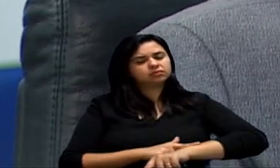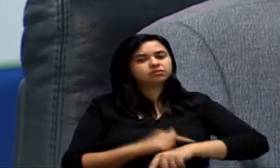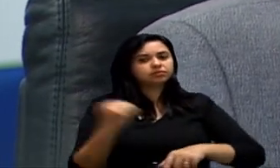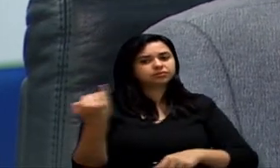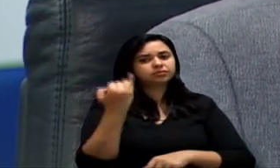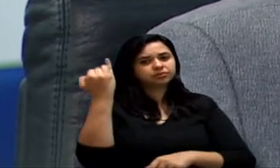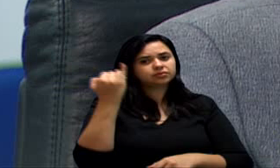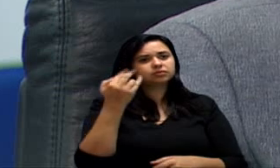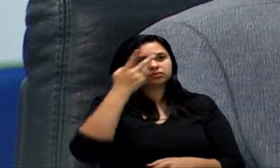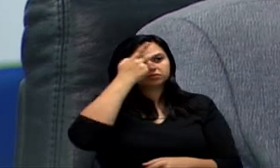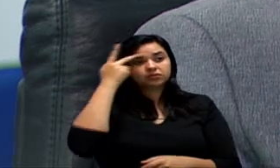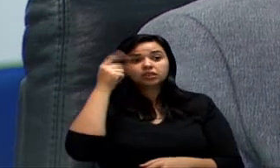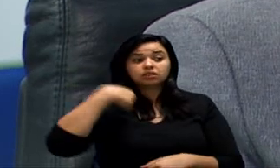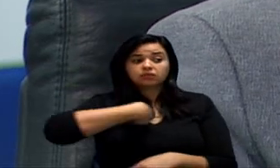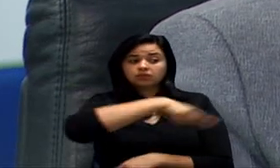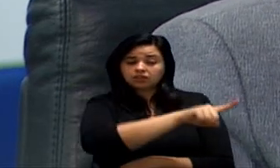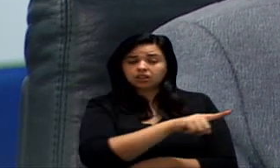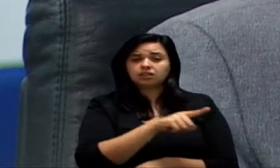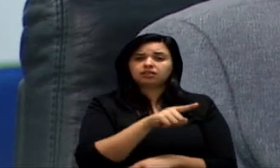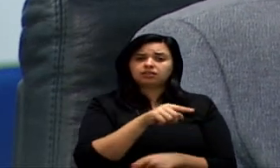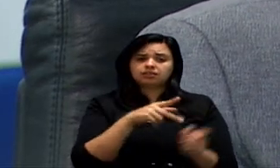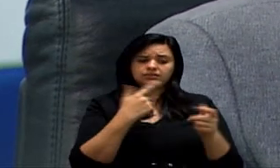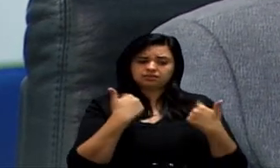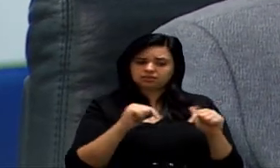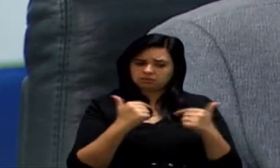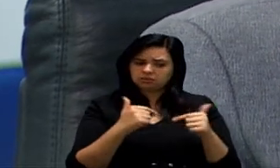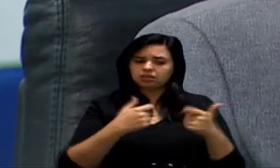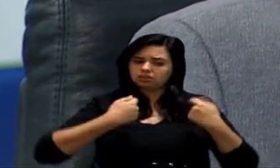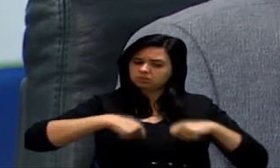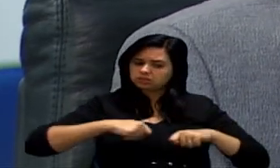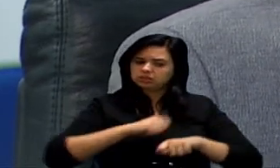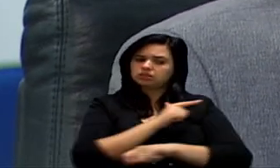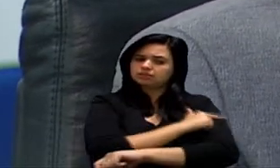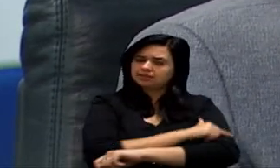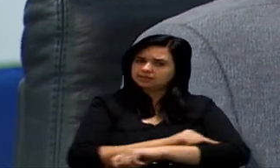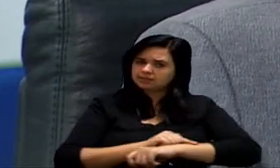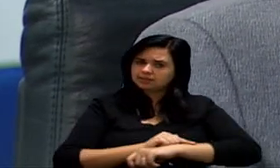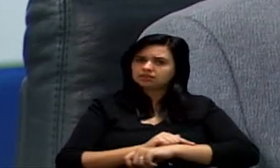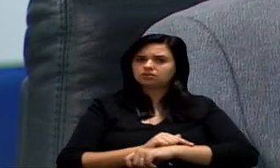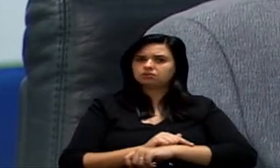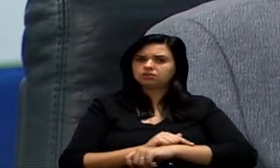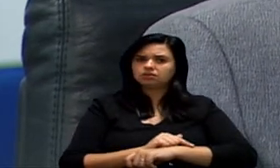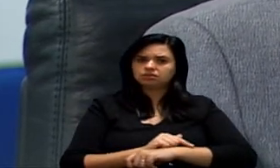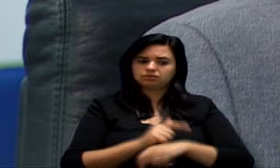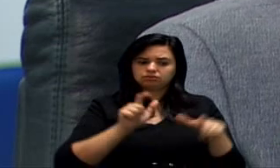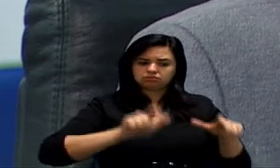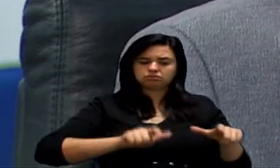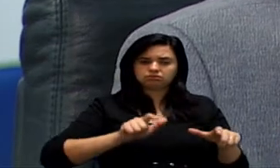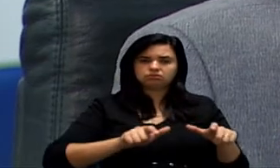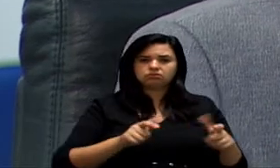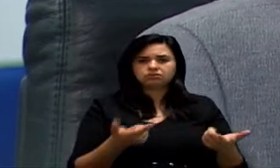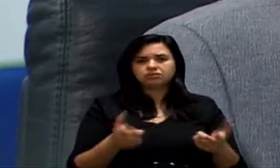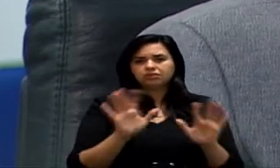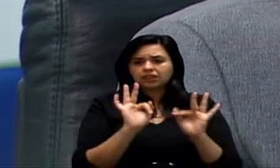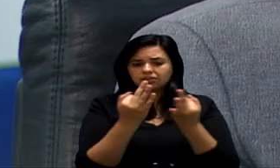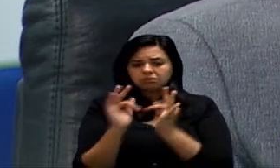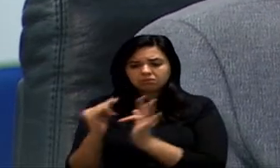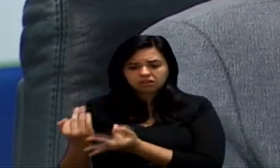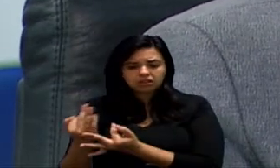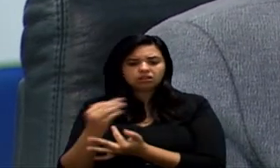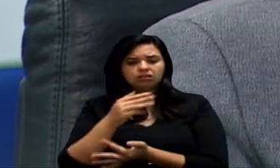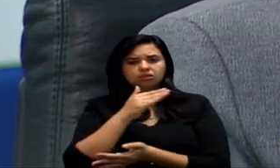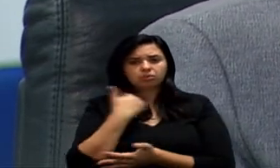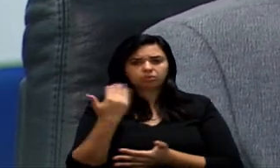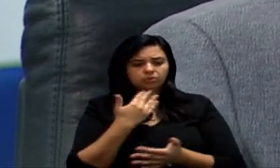isso, colocar na cabeça dele e falar, ó, aqui é um lugar de respeito, que a gente tem que cuidar, porque são muitas famílias que... os entes queridos das famílias que estão aqui